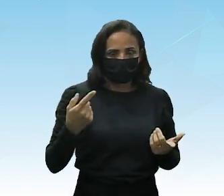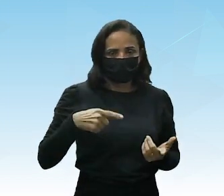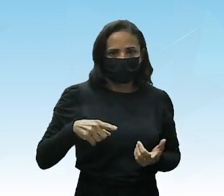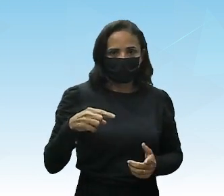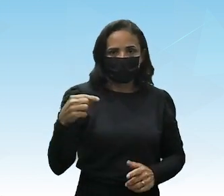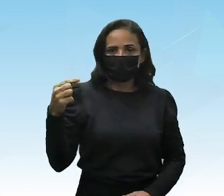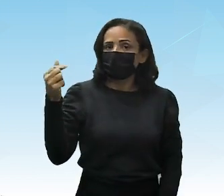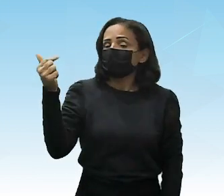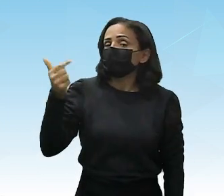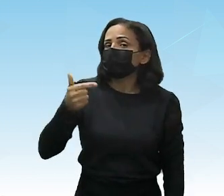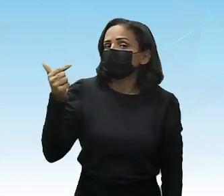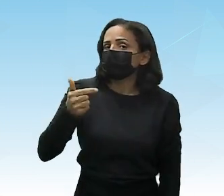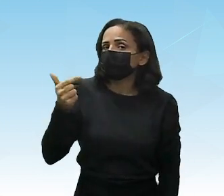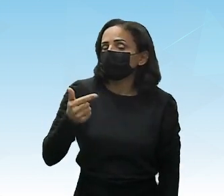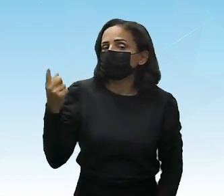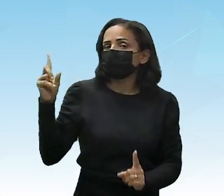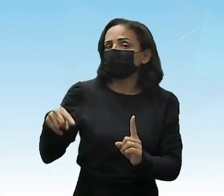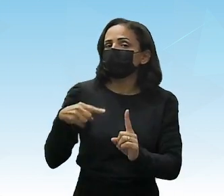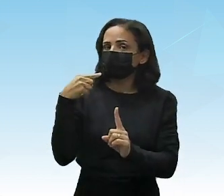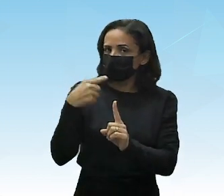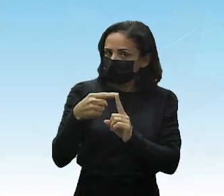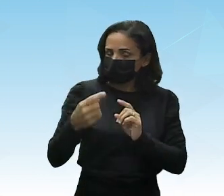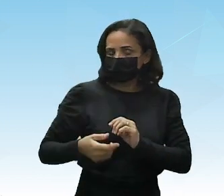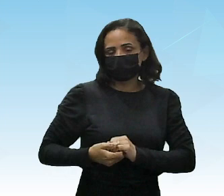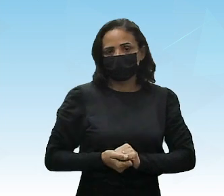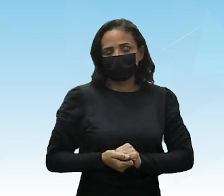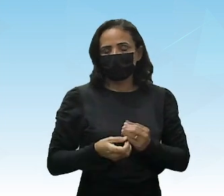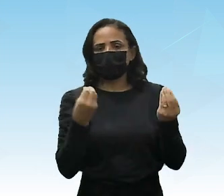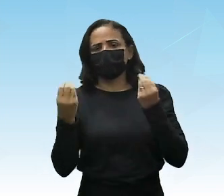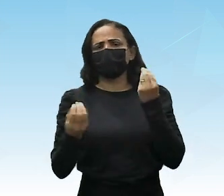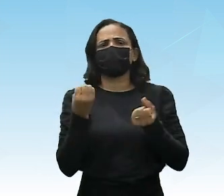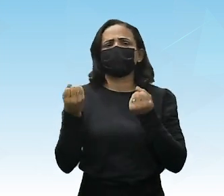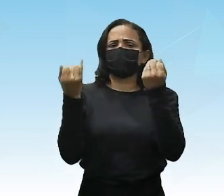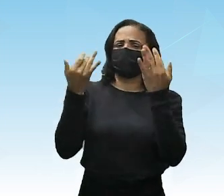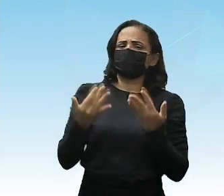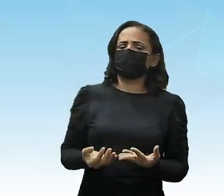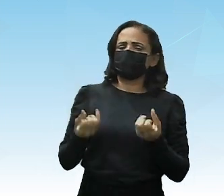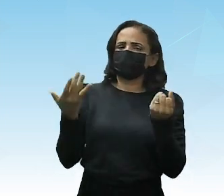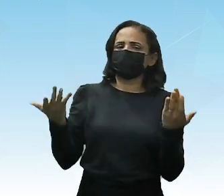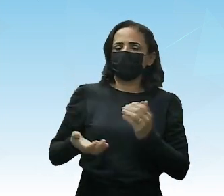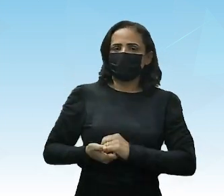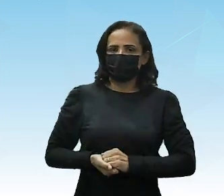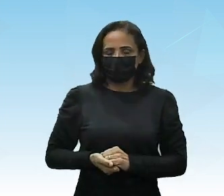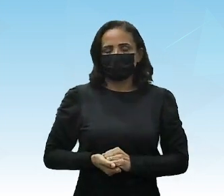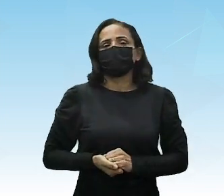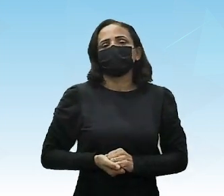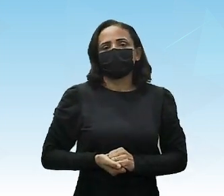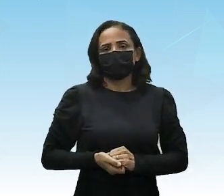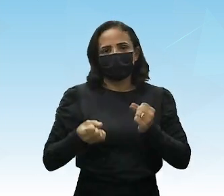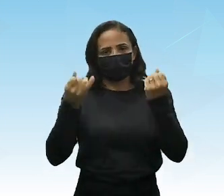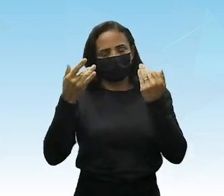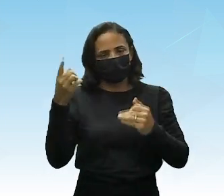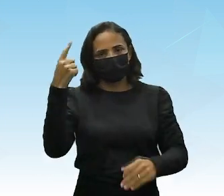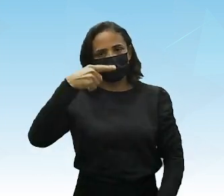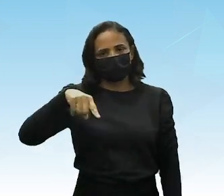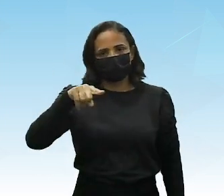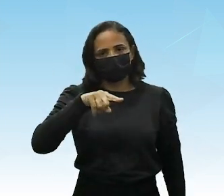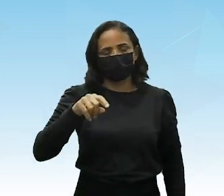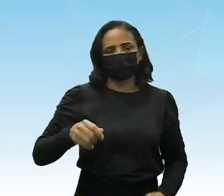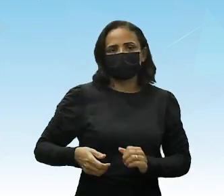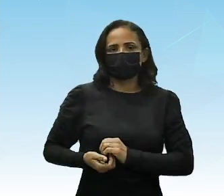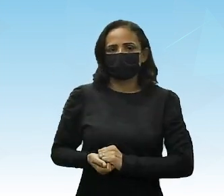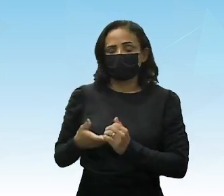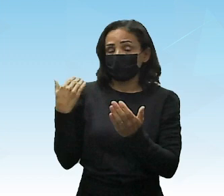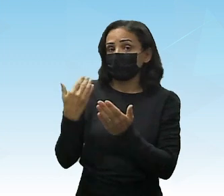segundo positivo. Aí o que acontece? Olha, Andrei, por que tem que ser no segundo positivo? É porque assim, veja, quando a gente trabalha